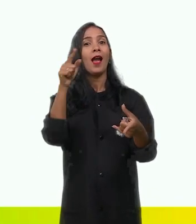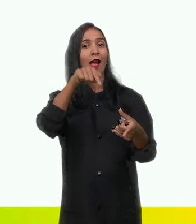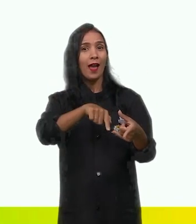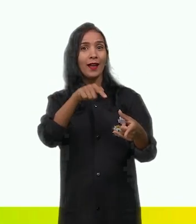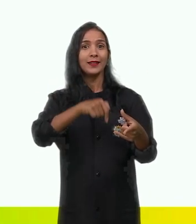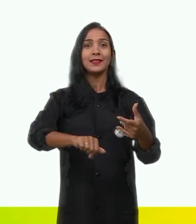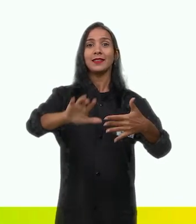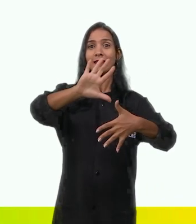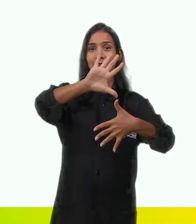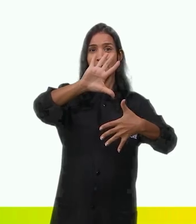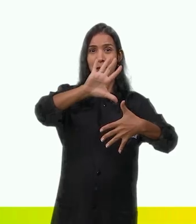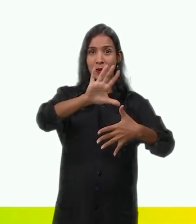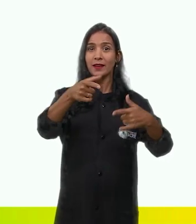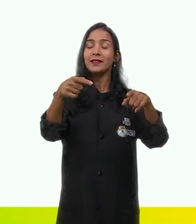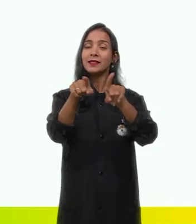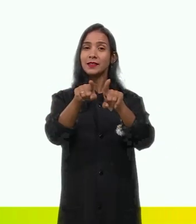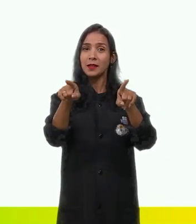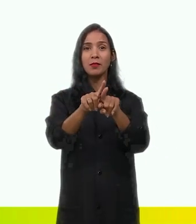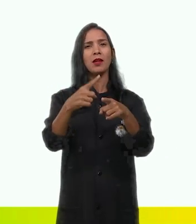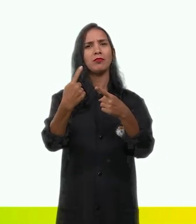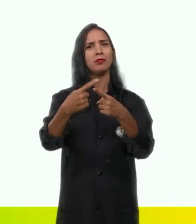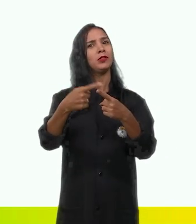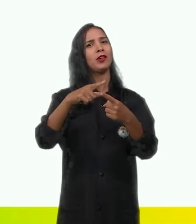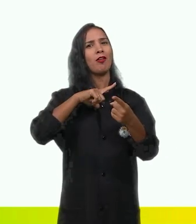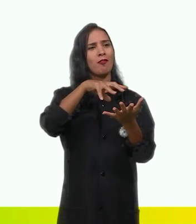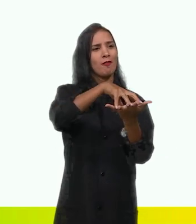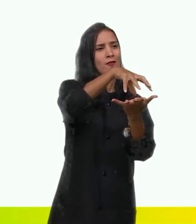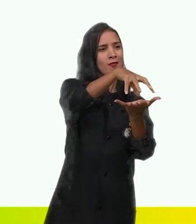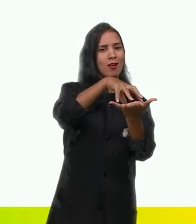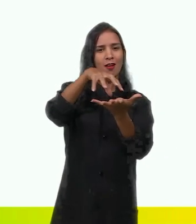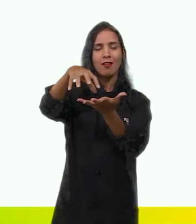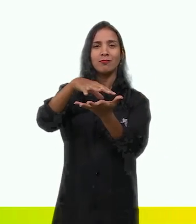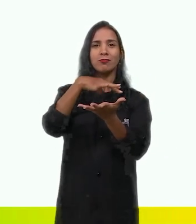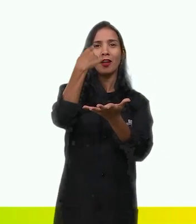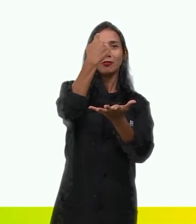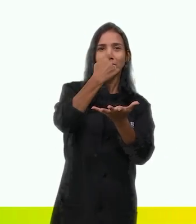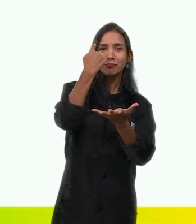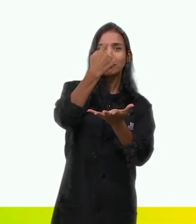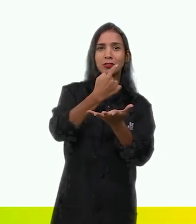colônias espanholas se inspiraram, né, na independência dos